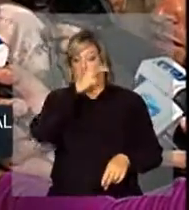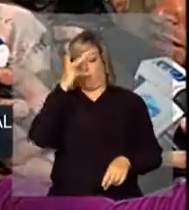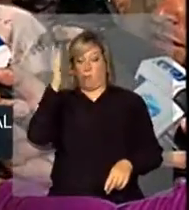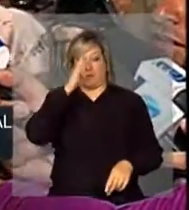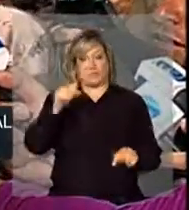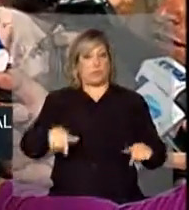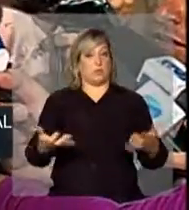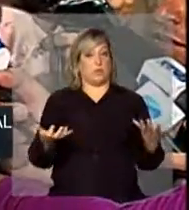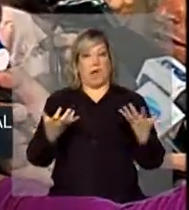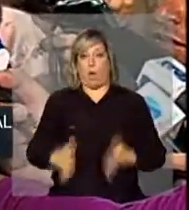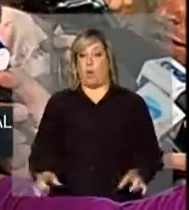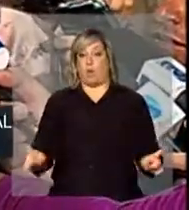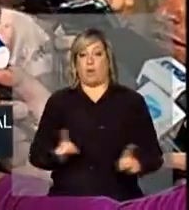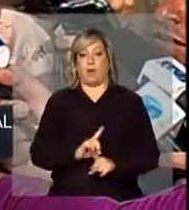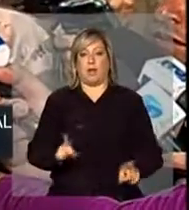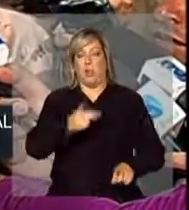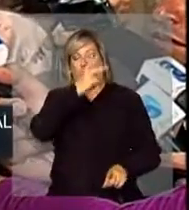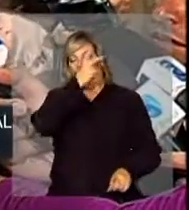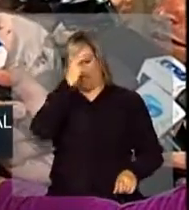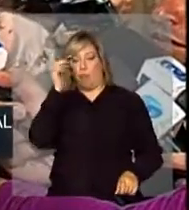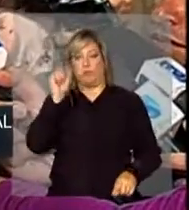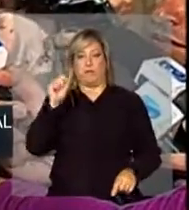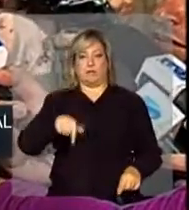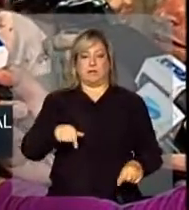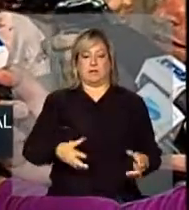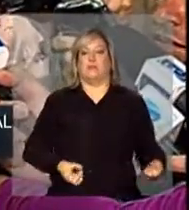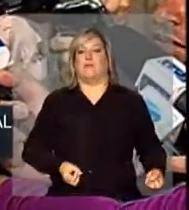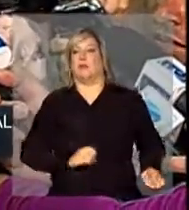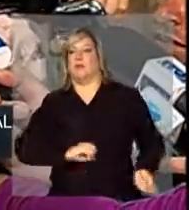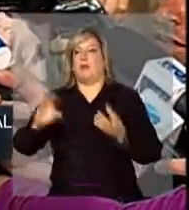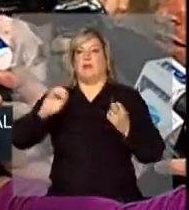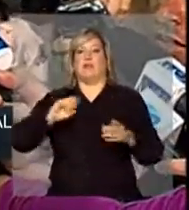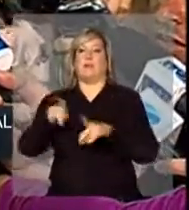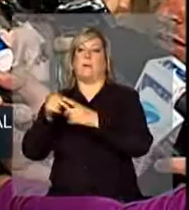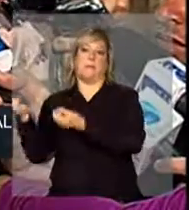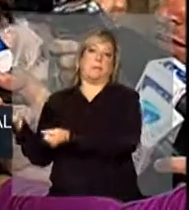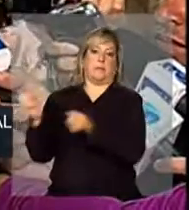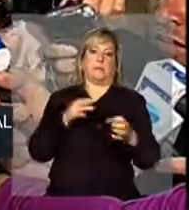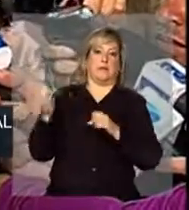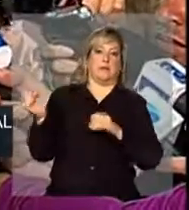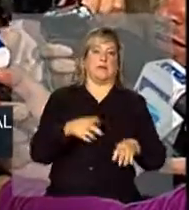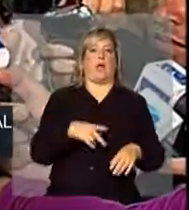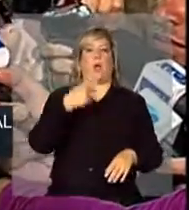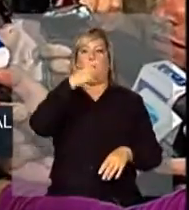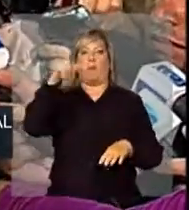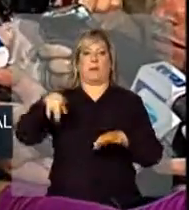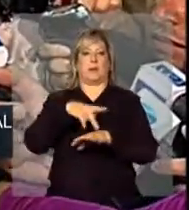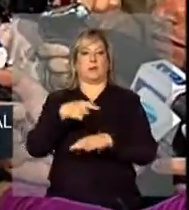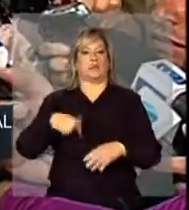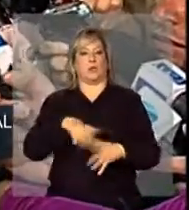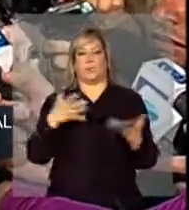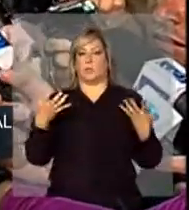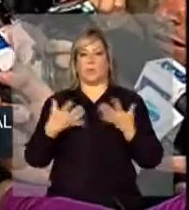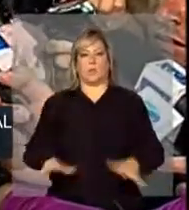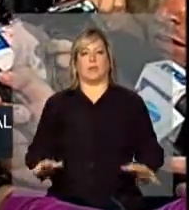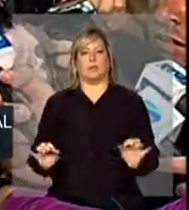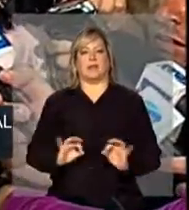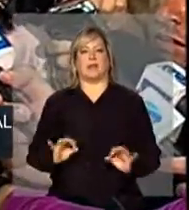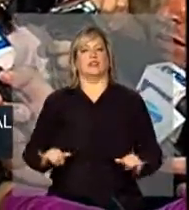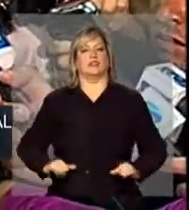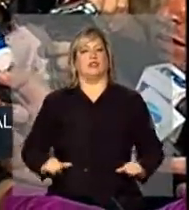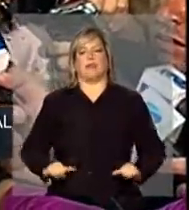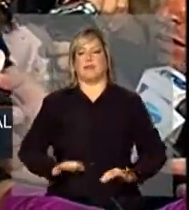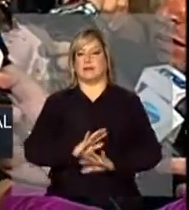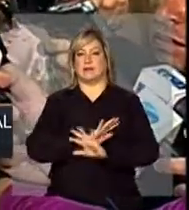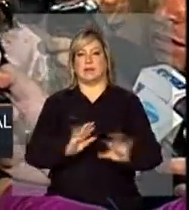traficado e explorado e também não quer ser lugar da exploração de imigrantes, de pessoas, irmãos nossos latino-americanos ou africanos,